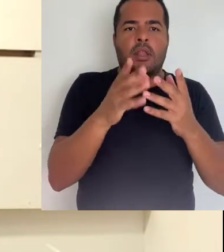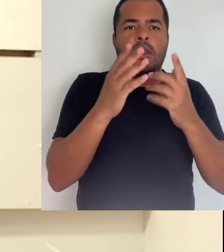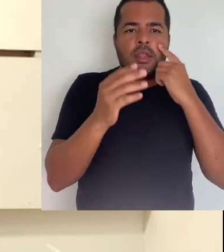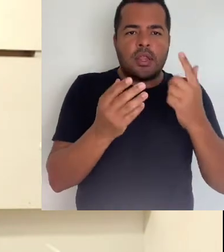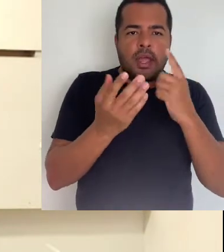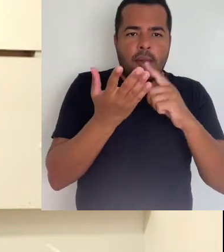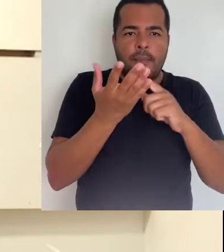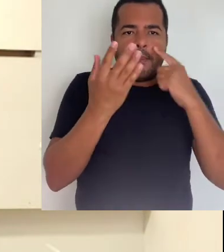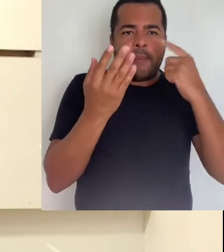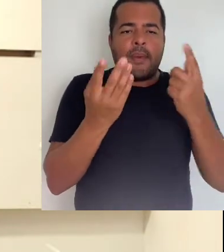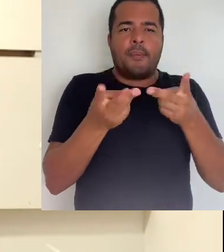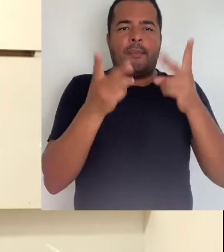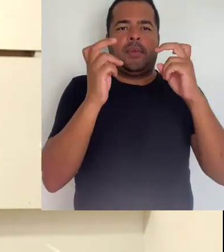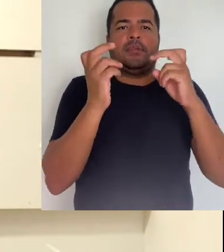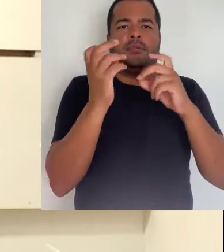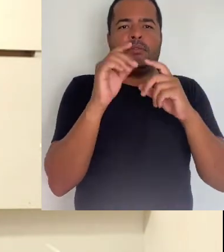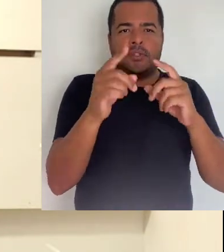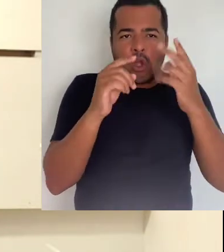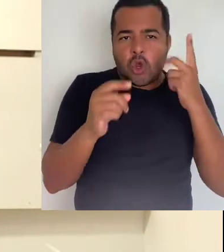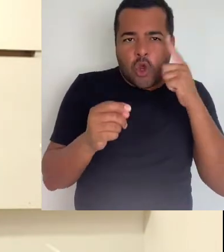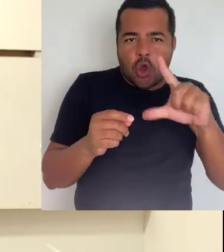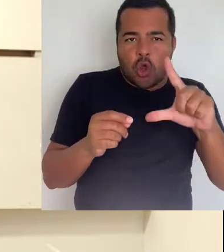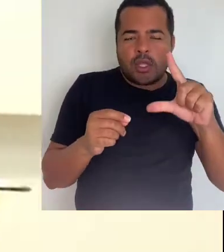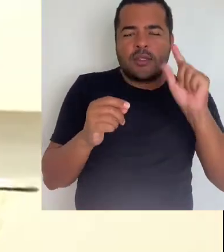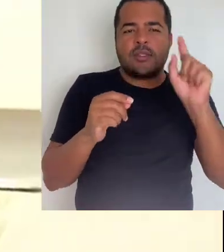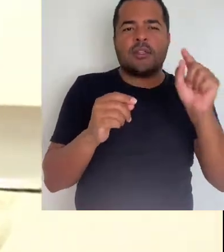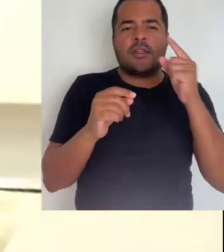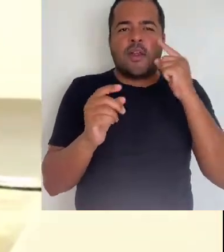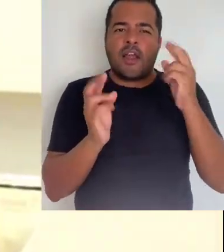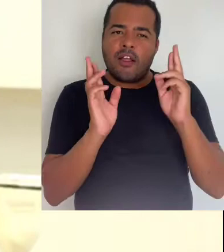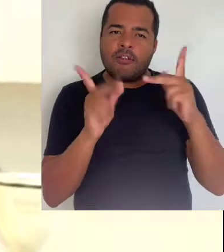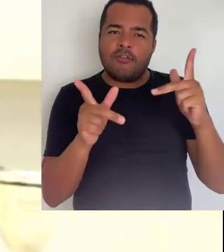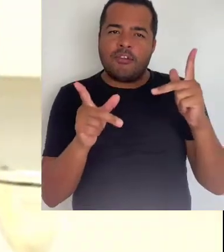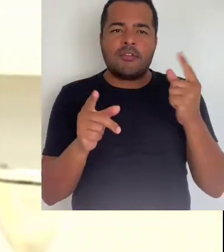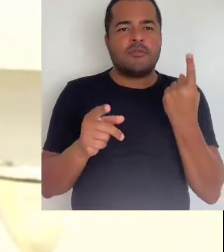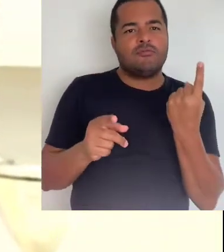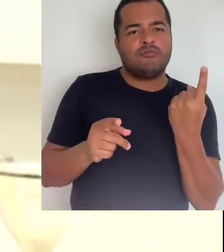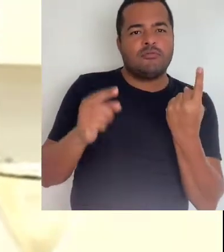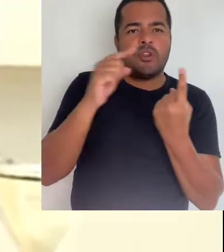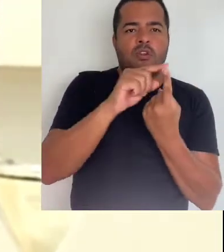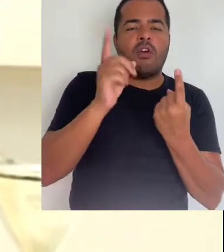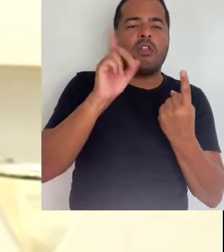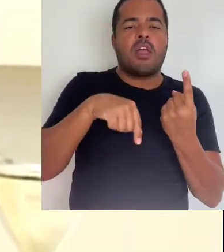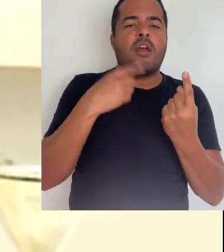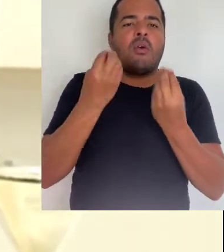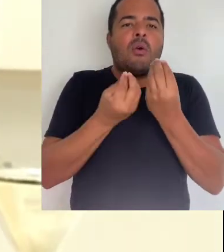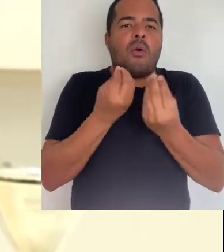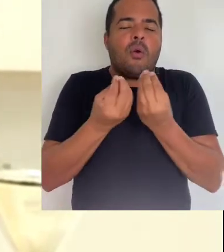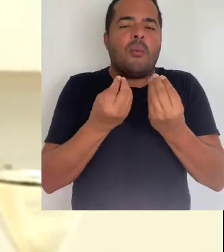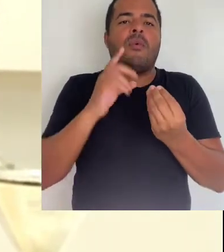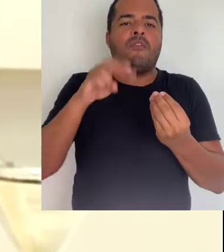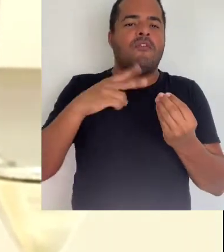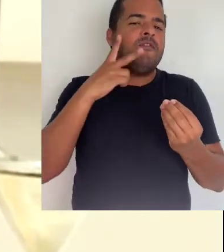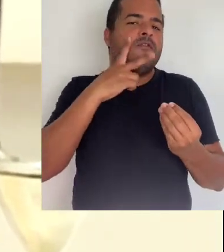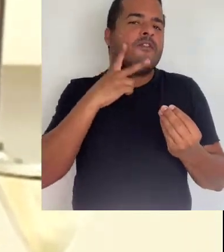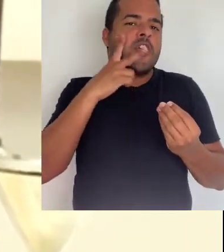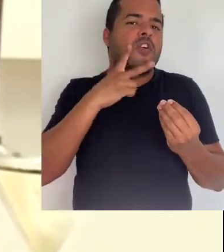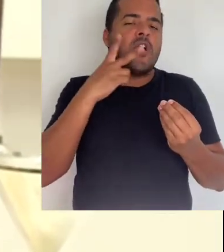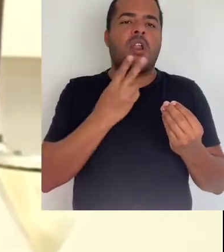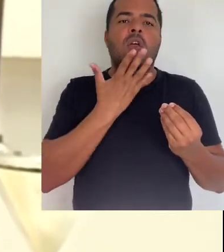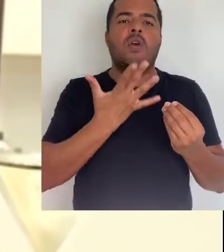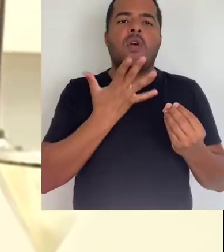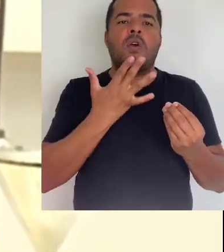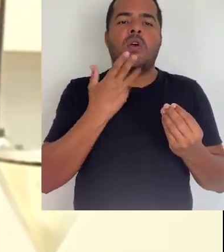Então, vou colocar aqui justamente a mão para ficar mais fácil para vocês visualizarem. Vocês estão conseguindo visualizar a diferença? Um está